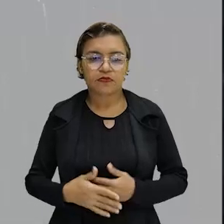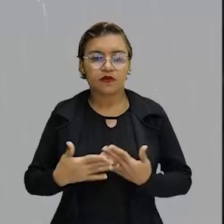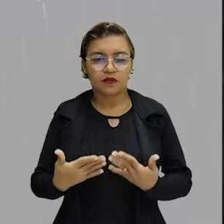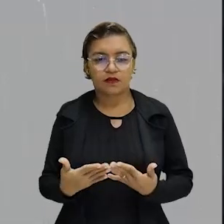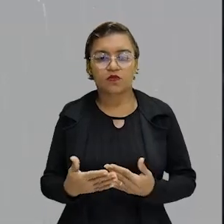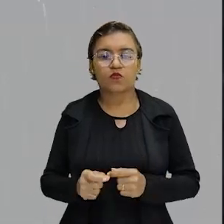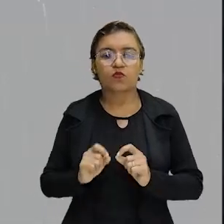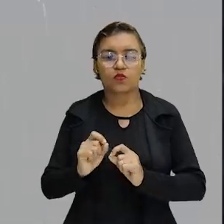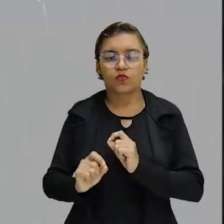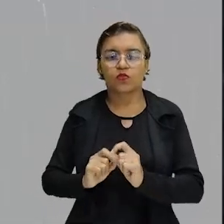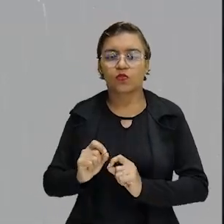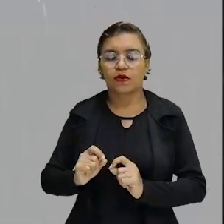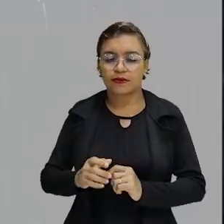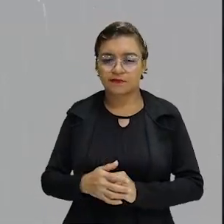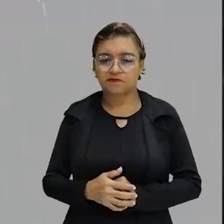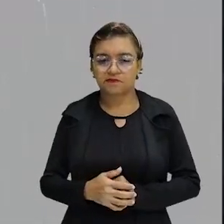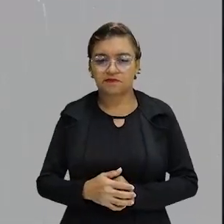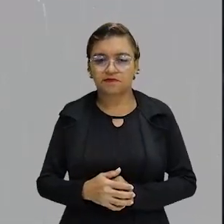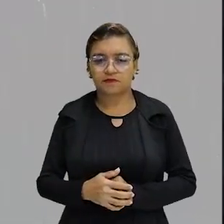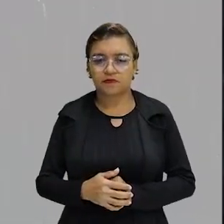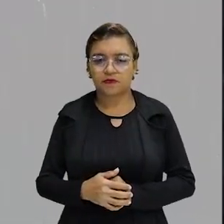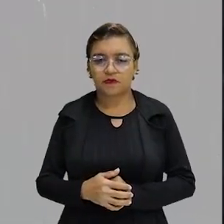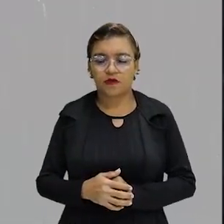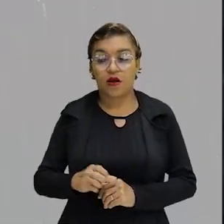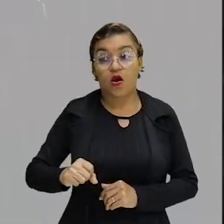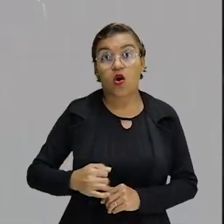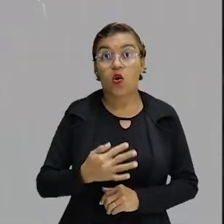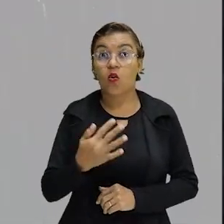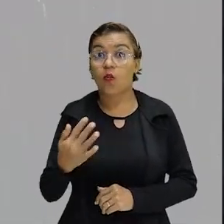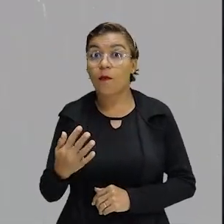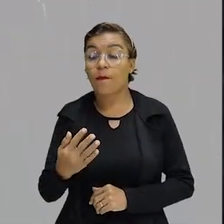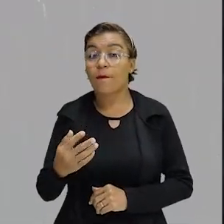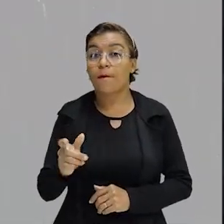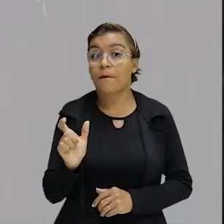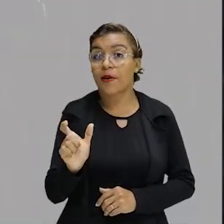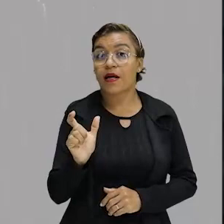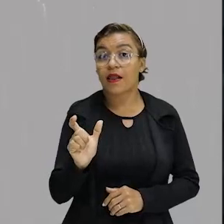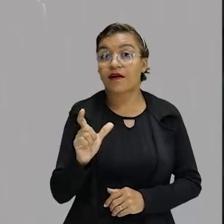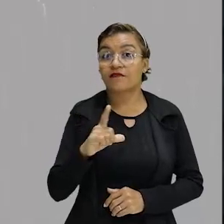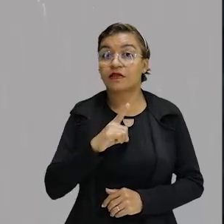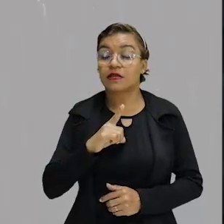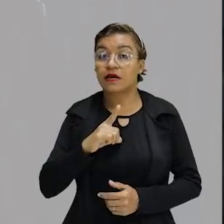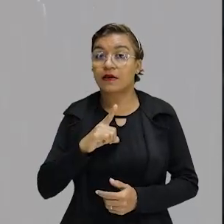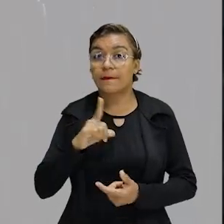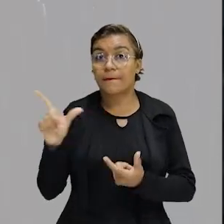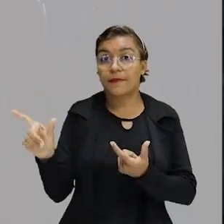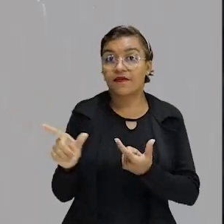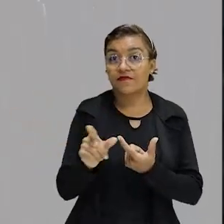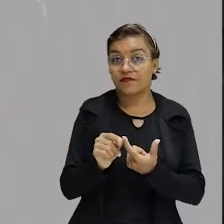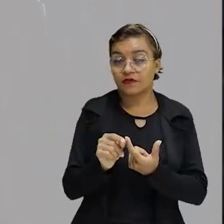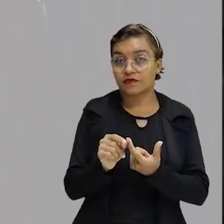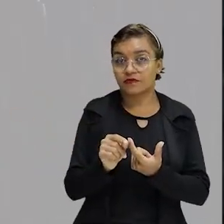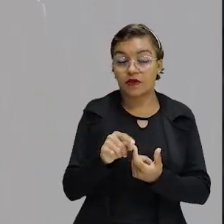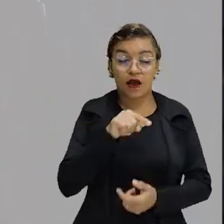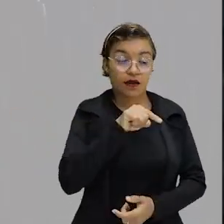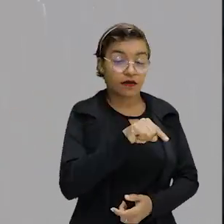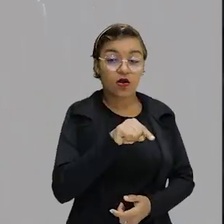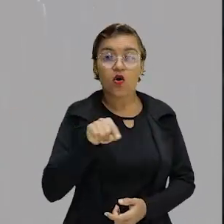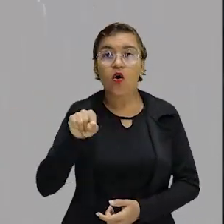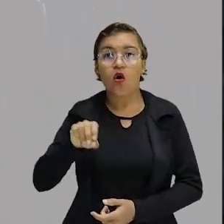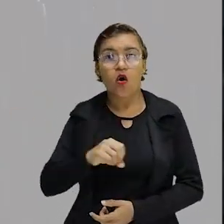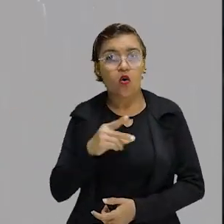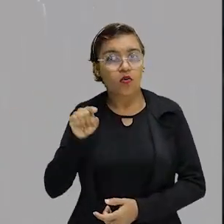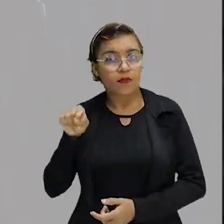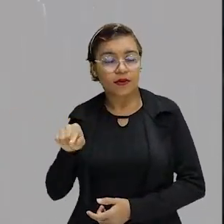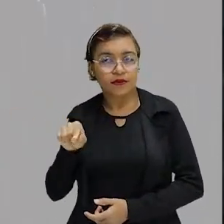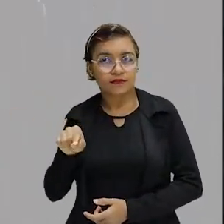vivente e sobrevivente possui um prefixo? E aí, onde é que está o prefixo? Está na primeira, vivente, ou está na segunda? Gente,